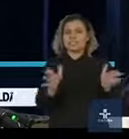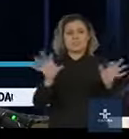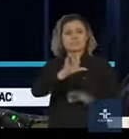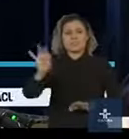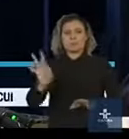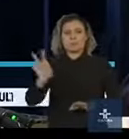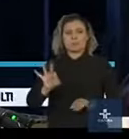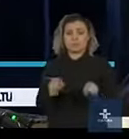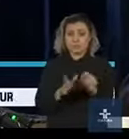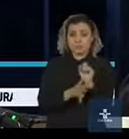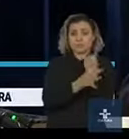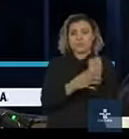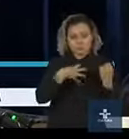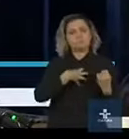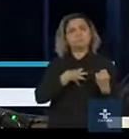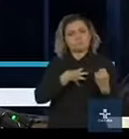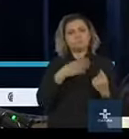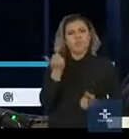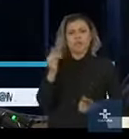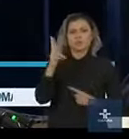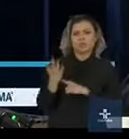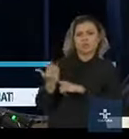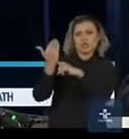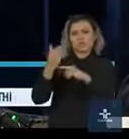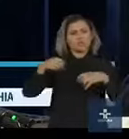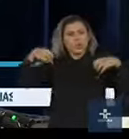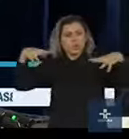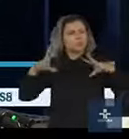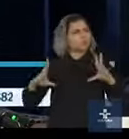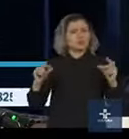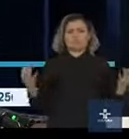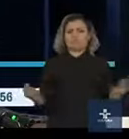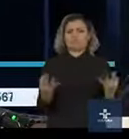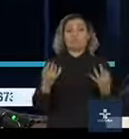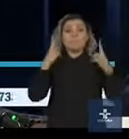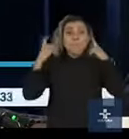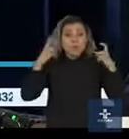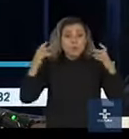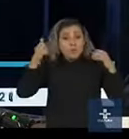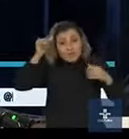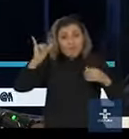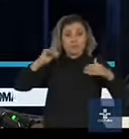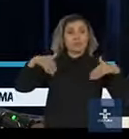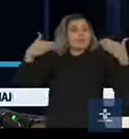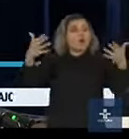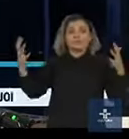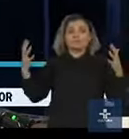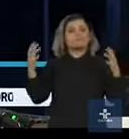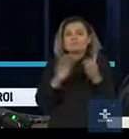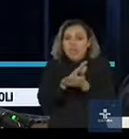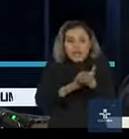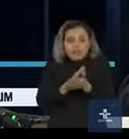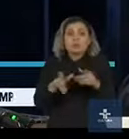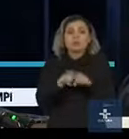com segurança de primeiro mundo, iluminação, condições acústicas adequadas para receber